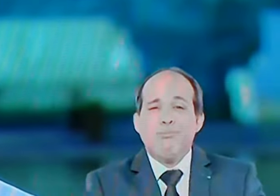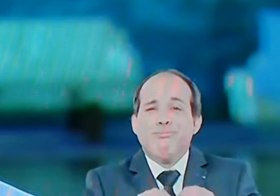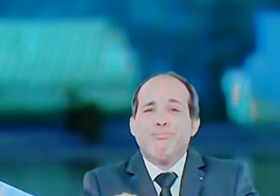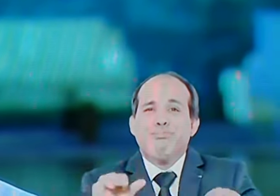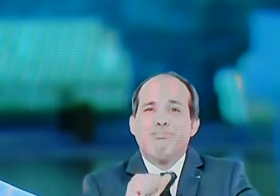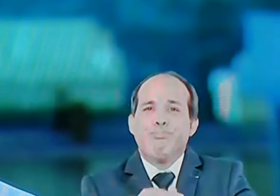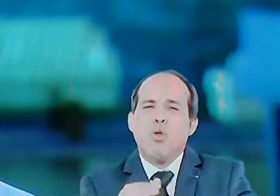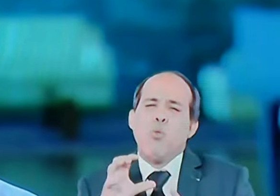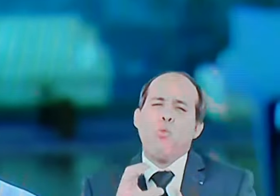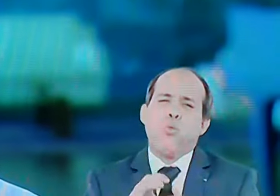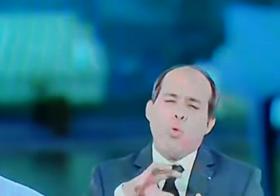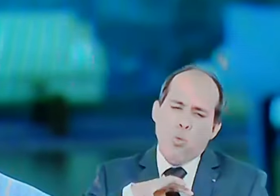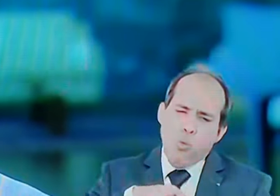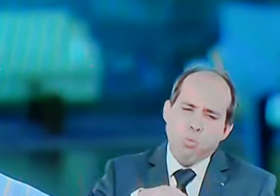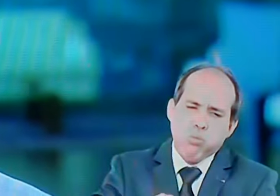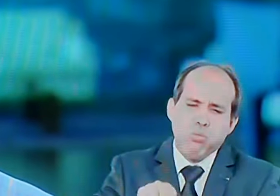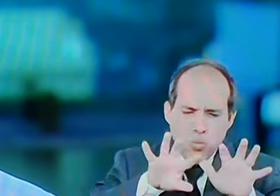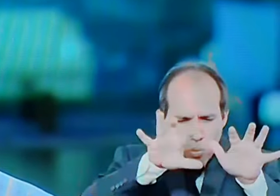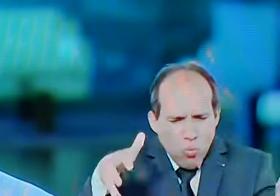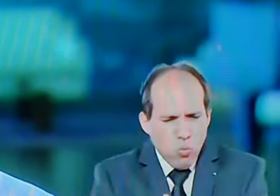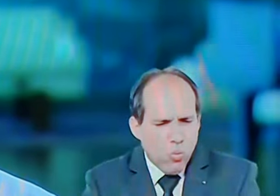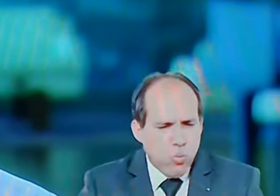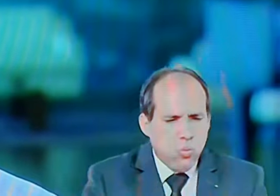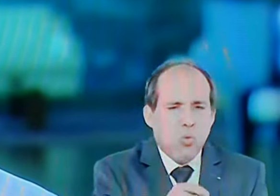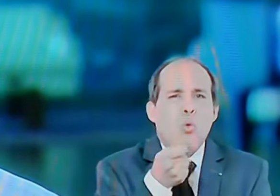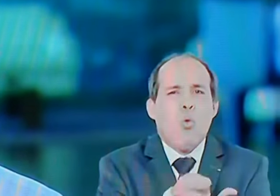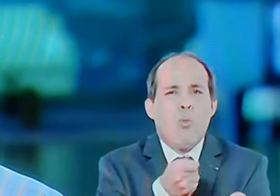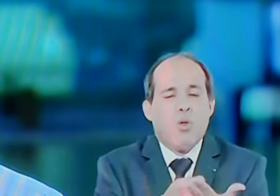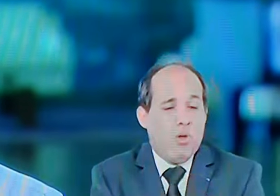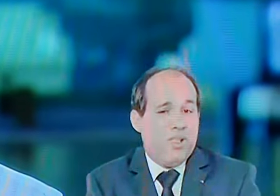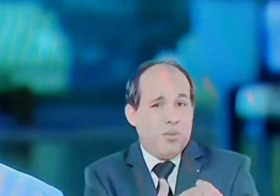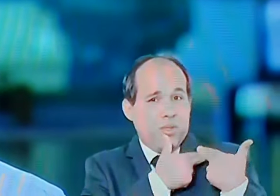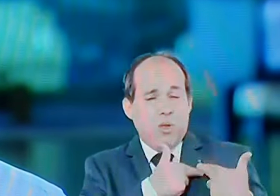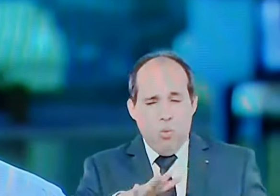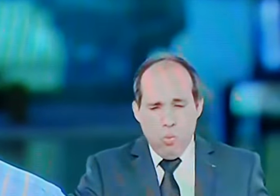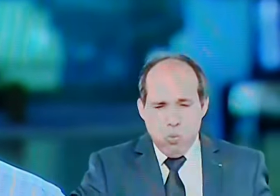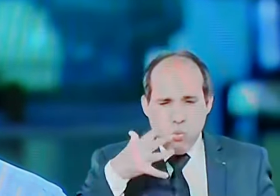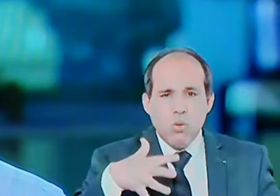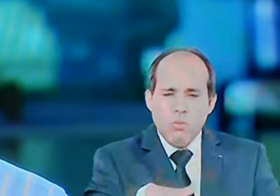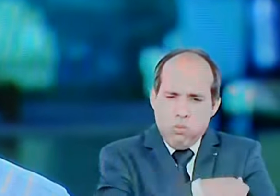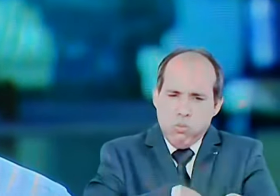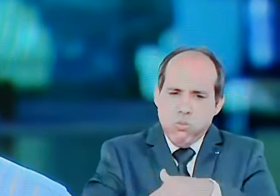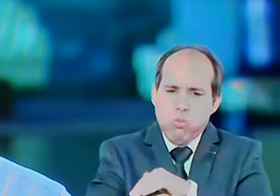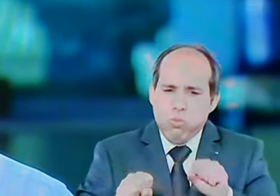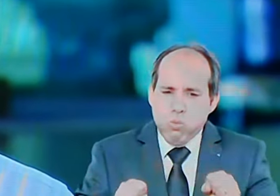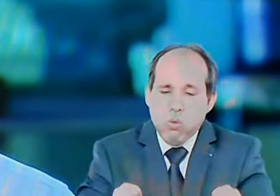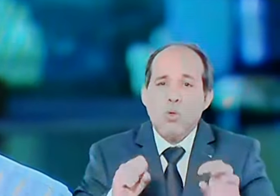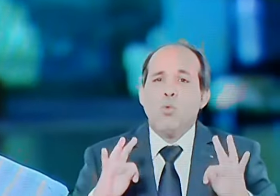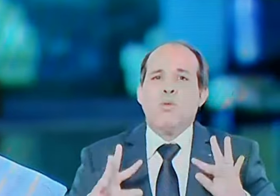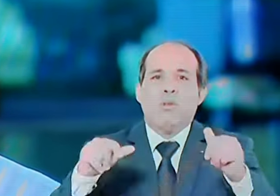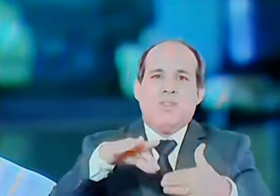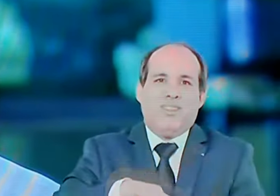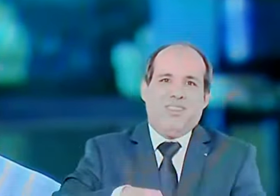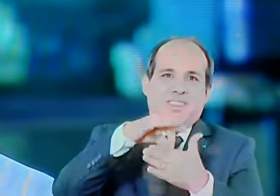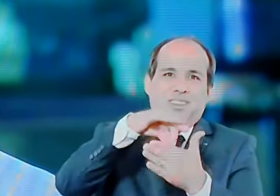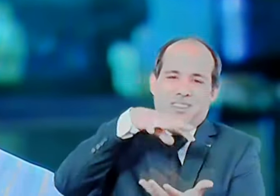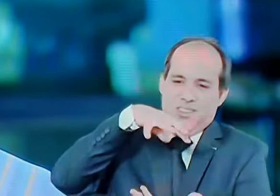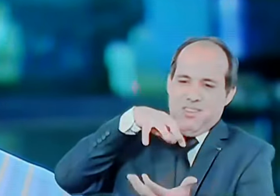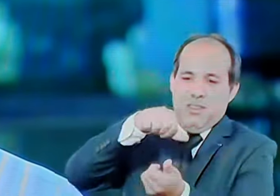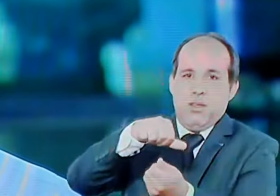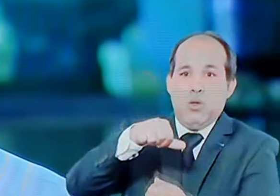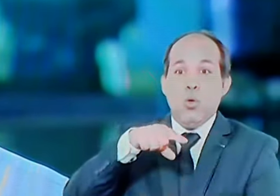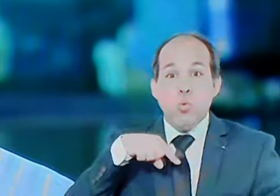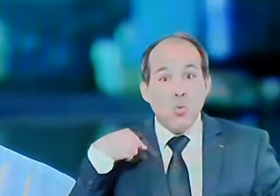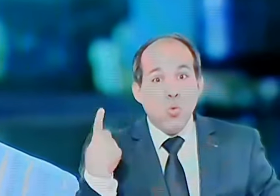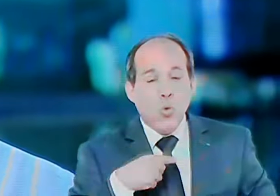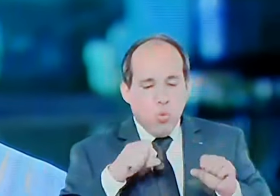que impactou o planeta exigiu responsabilidade, coragem e esforço de todos os líderes mundiais.